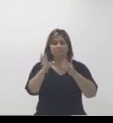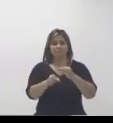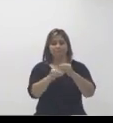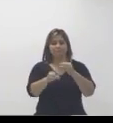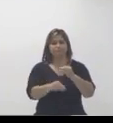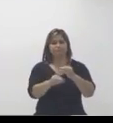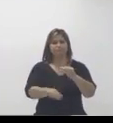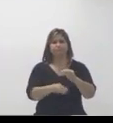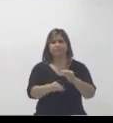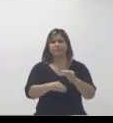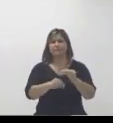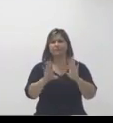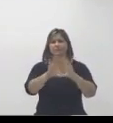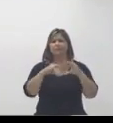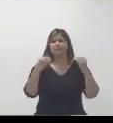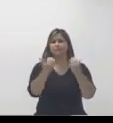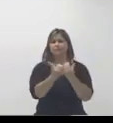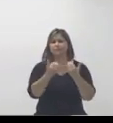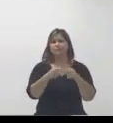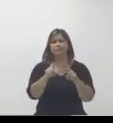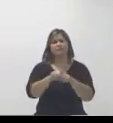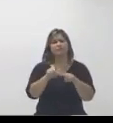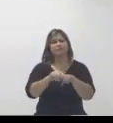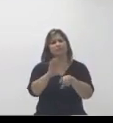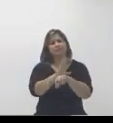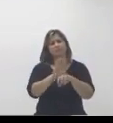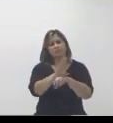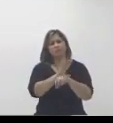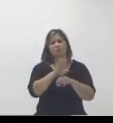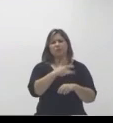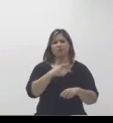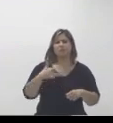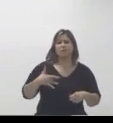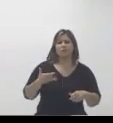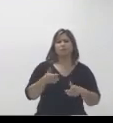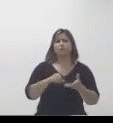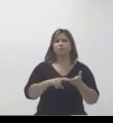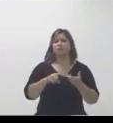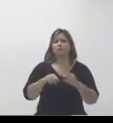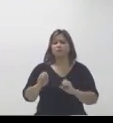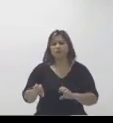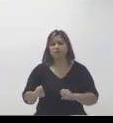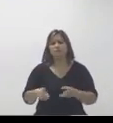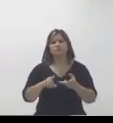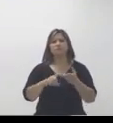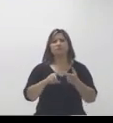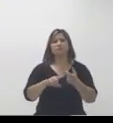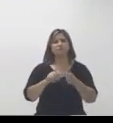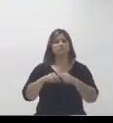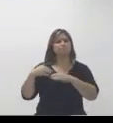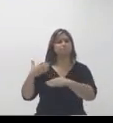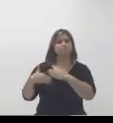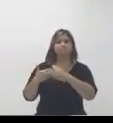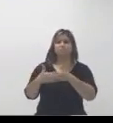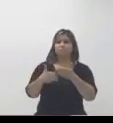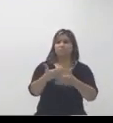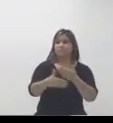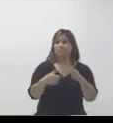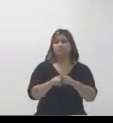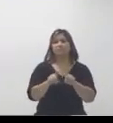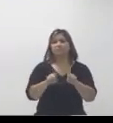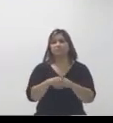das conferências como a constituição imaginou né à saúde à saúde mental educação processos são importantes para a emancipação